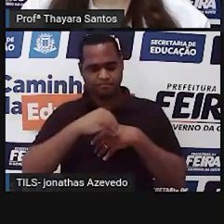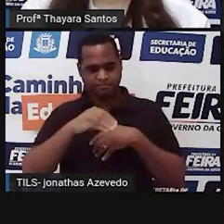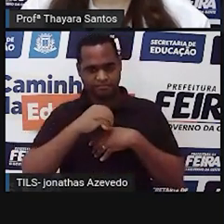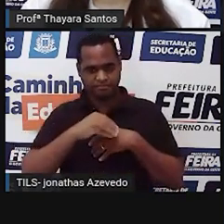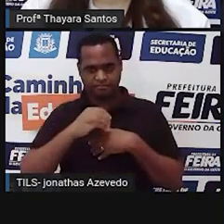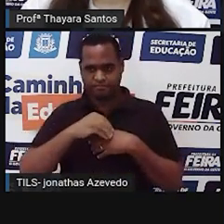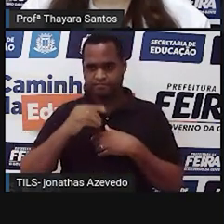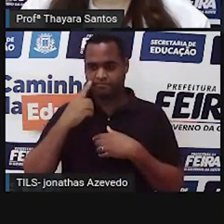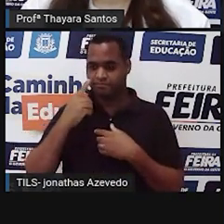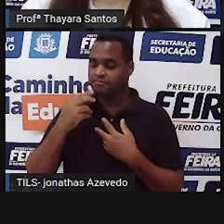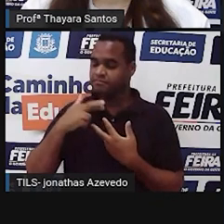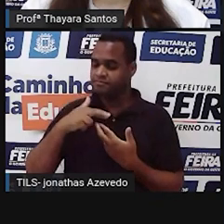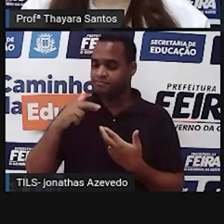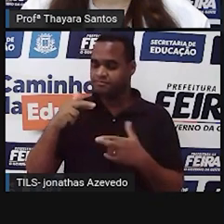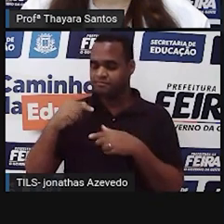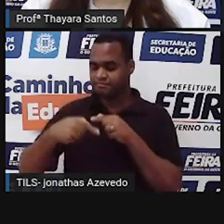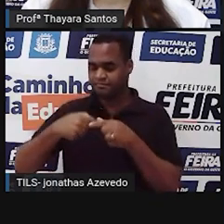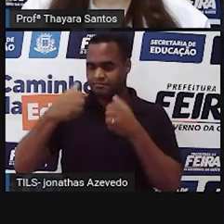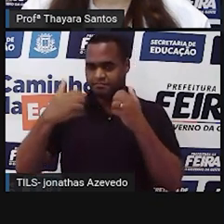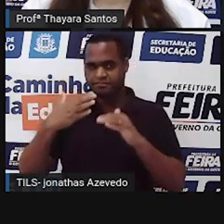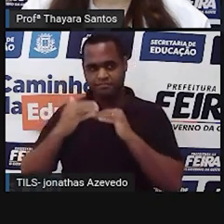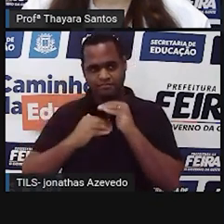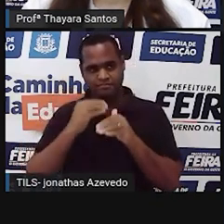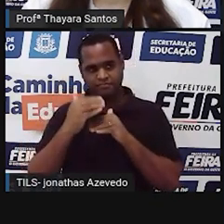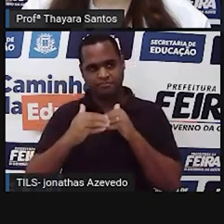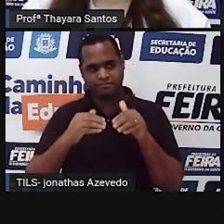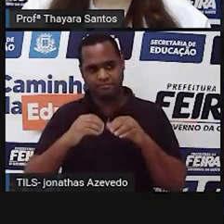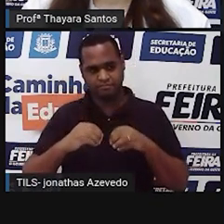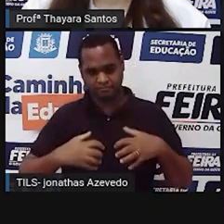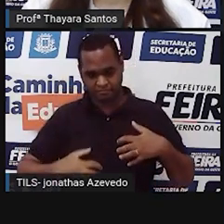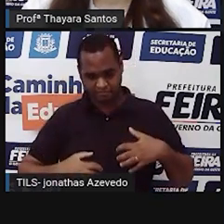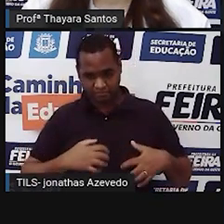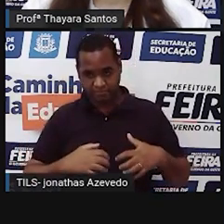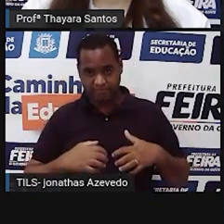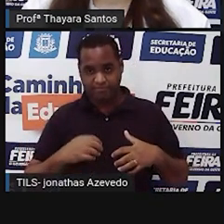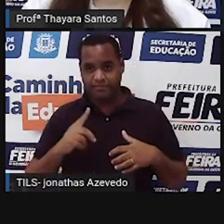genética utilizada no desenvolvimento dos organismos vivos.